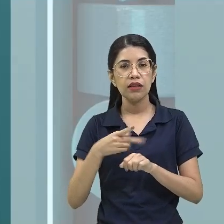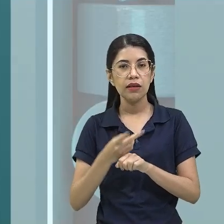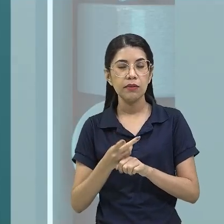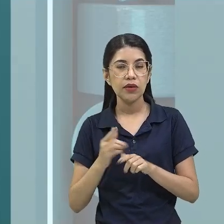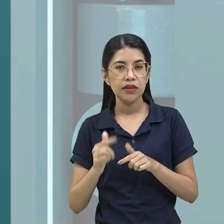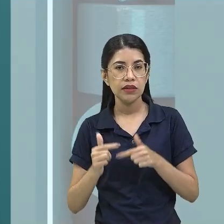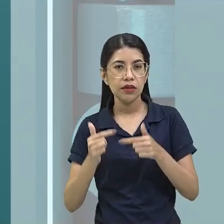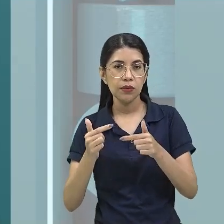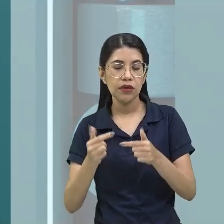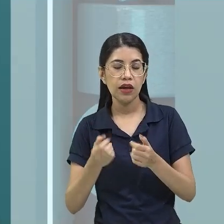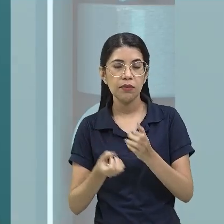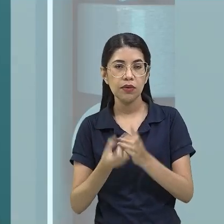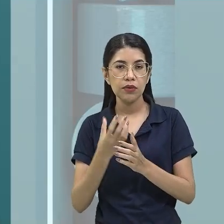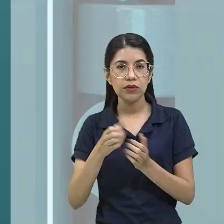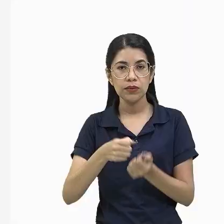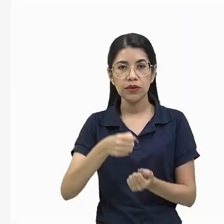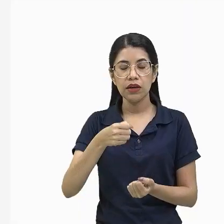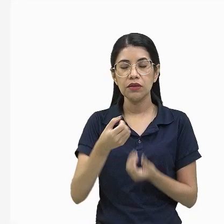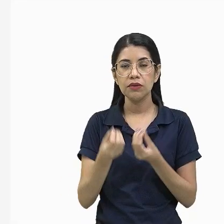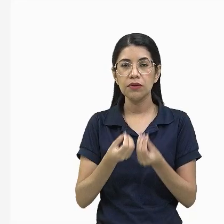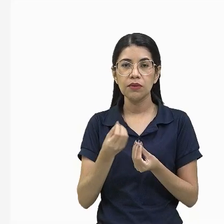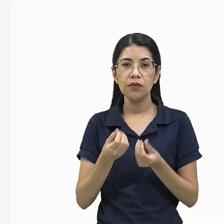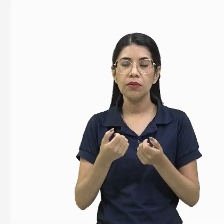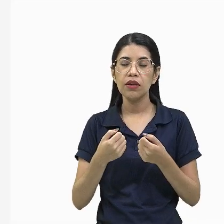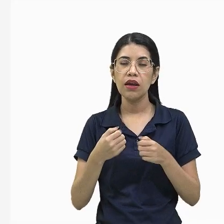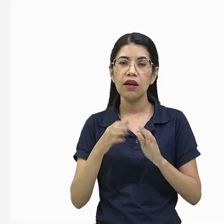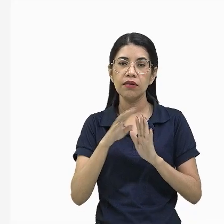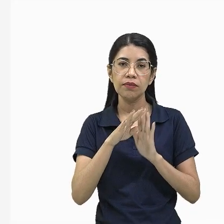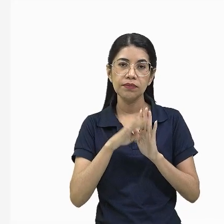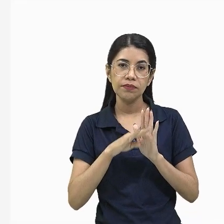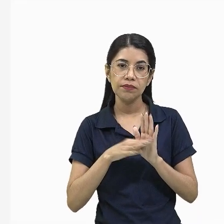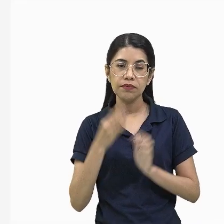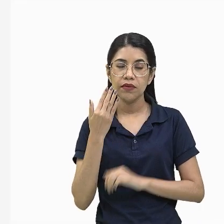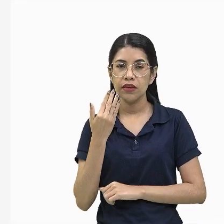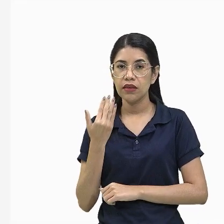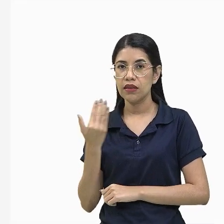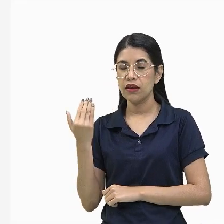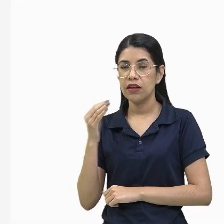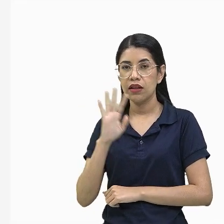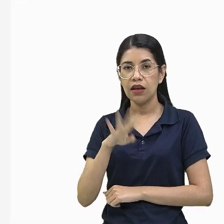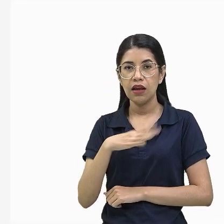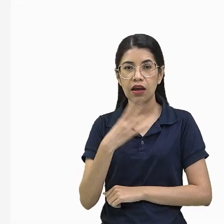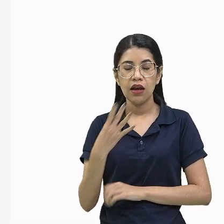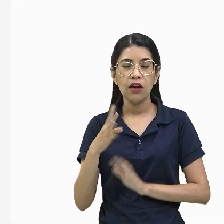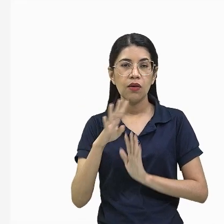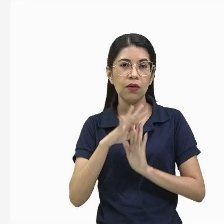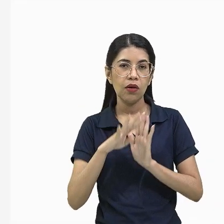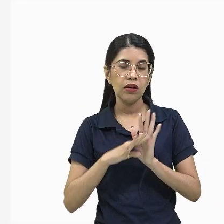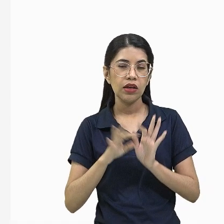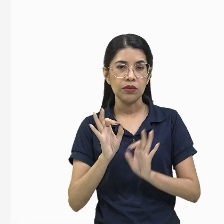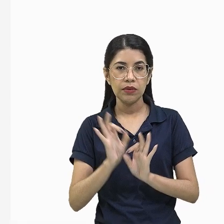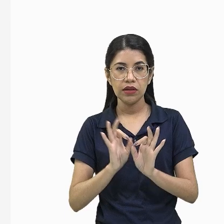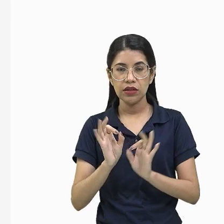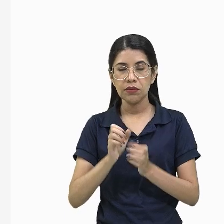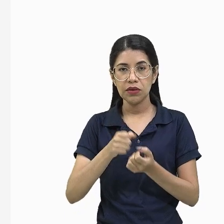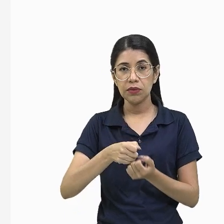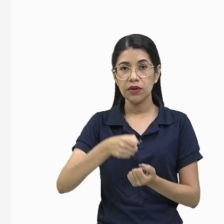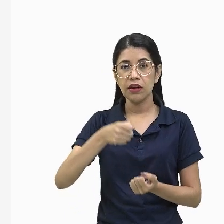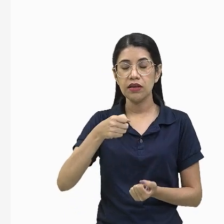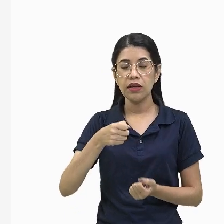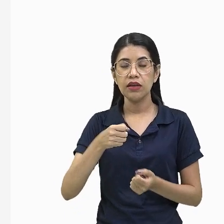desse cartaz. E como ela deve ocorrer? Colocando aí para vocês, observem um roteiro de planejamento para o cartaz.